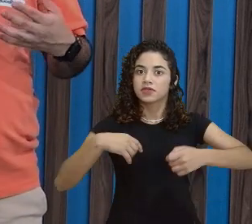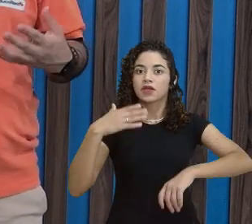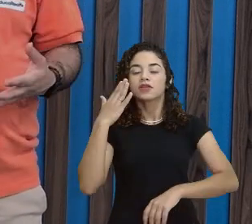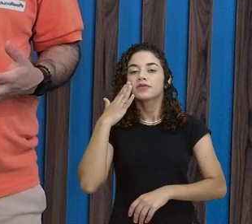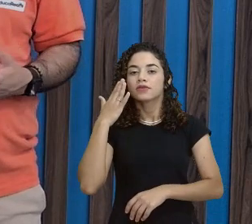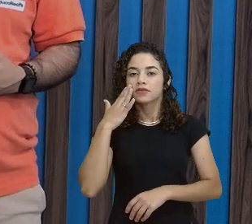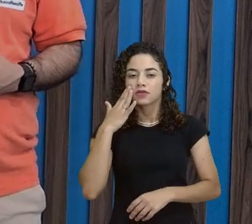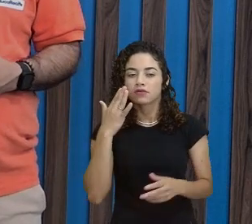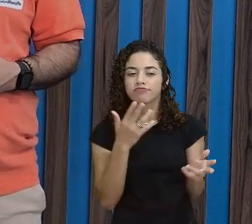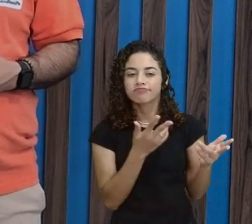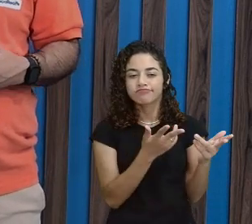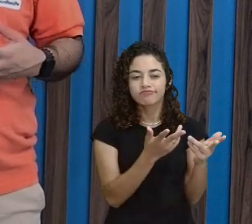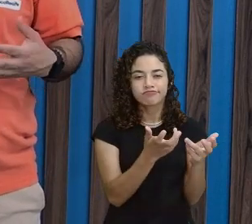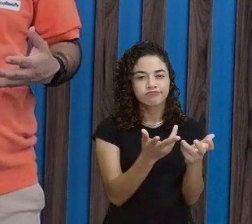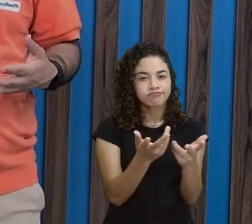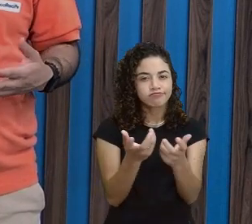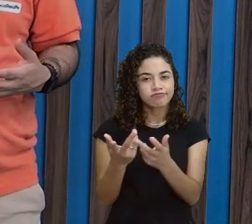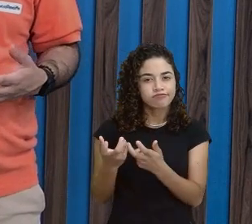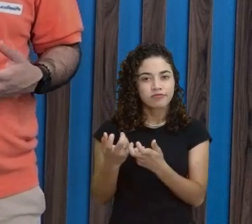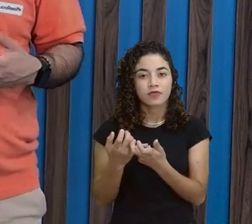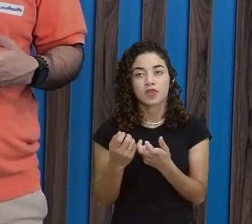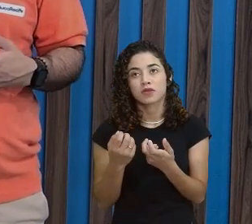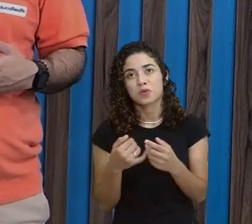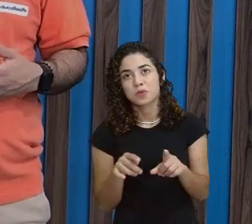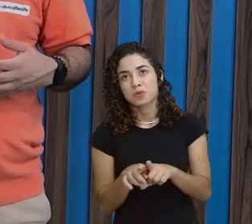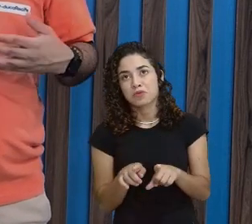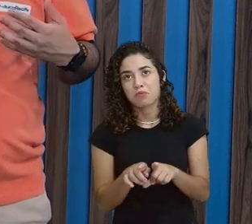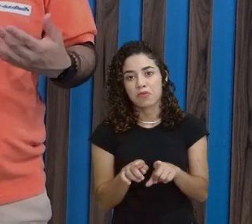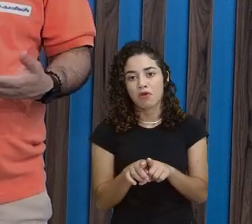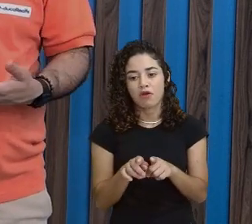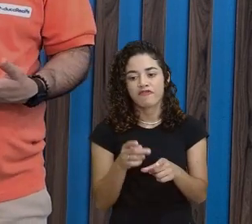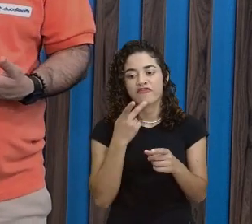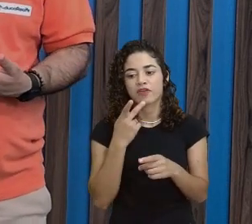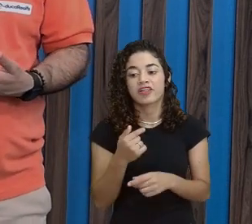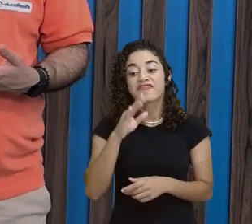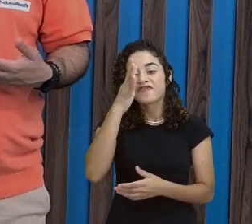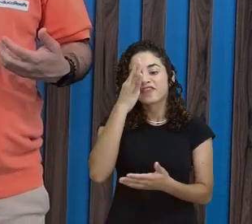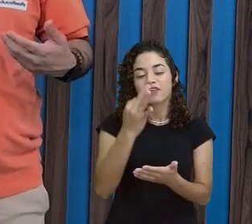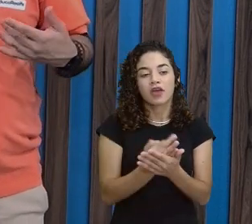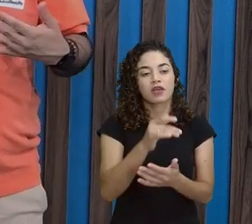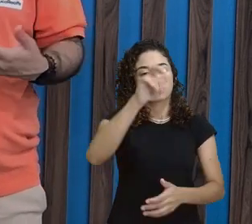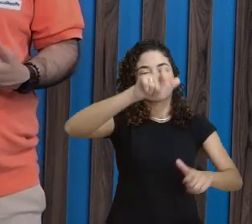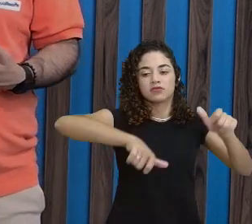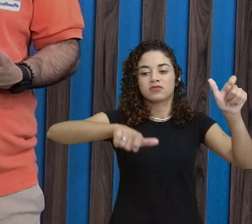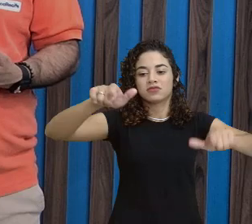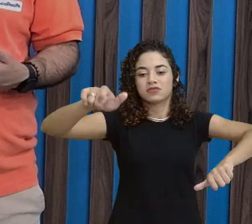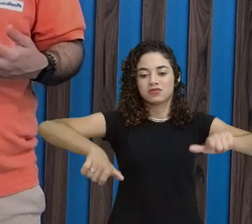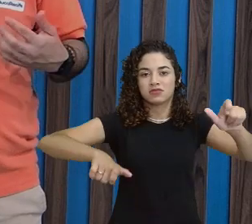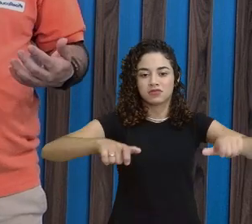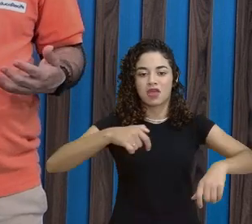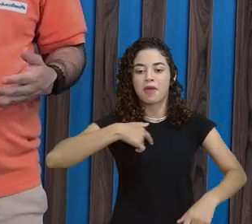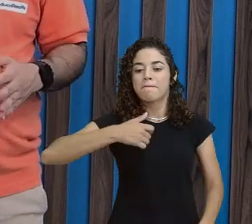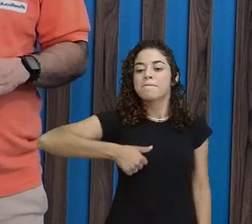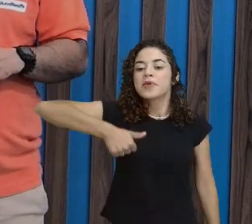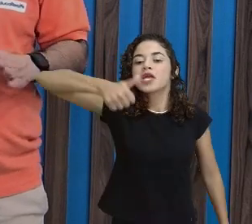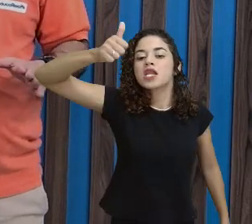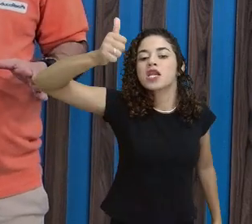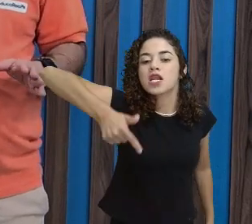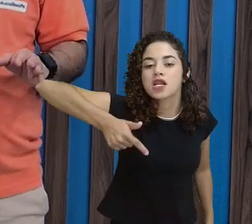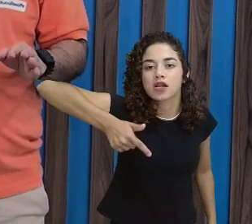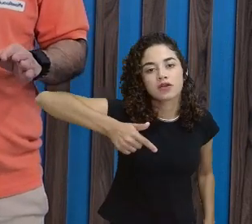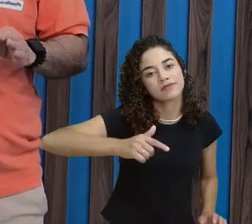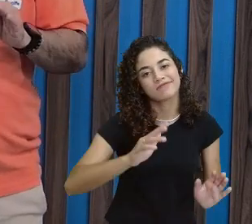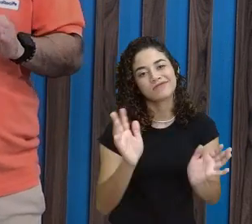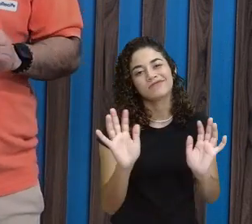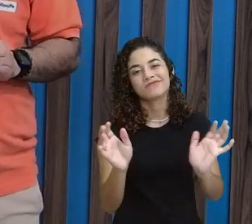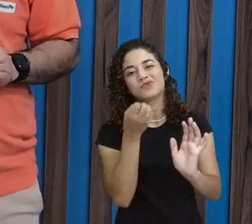se visualizar ou se considerar a fé dos outros, né, como inferior à sua, é uma coisa que não é